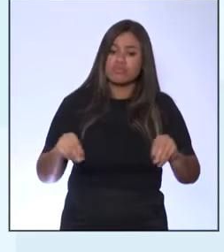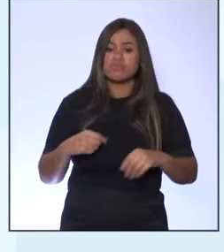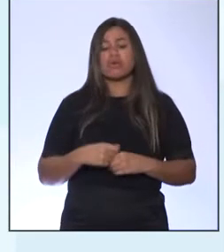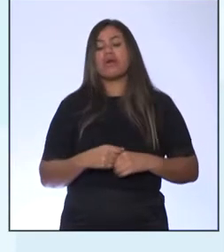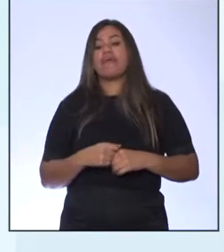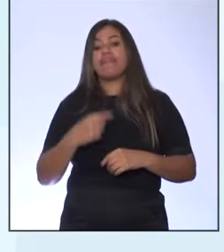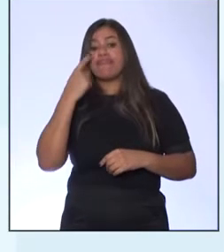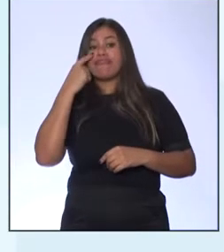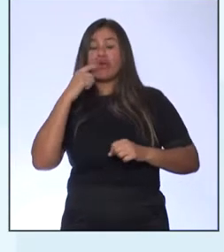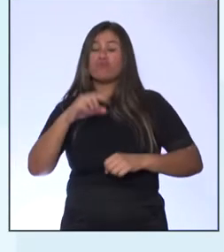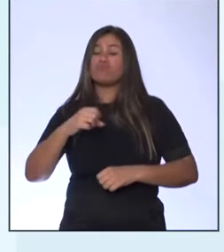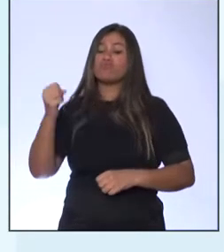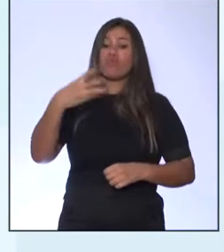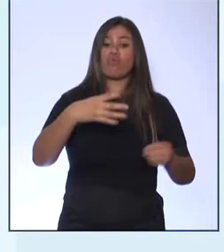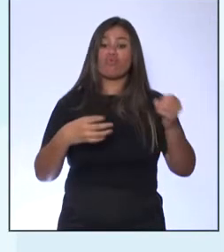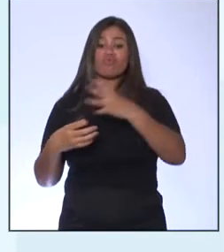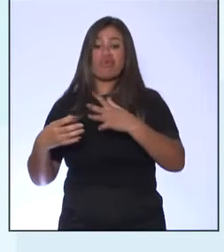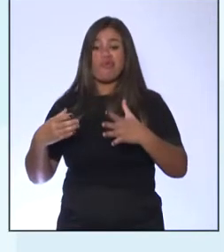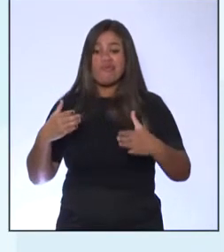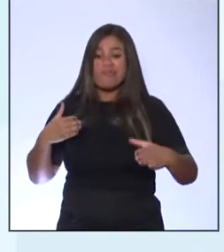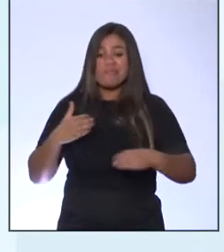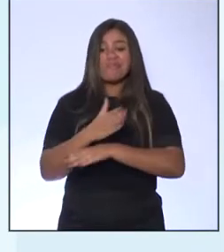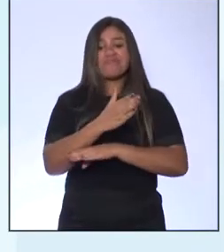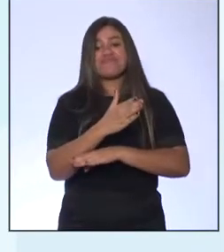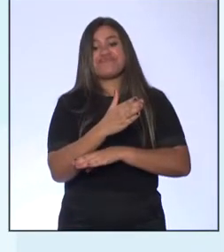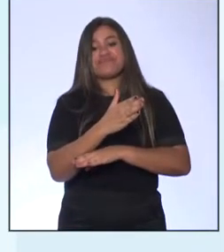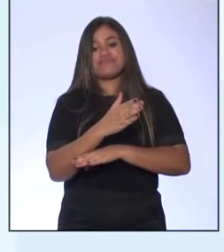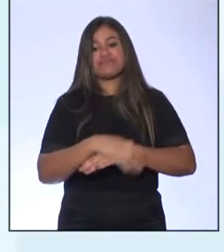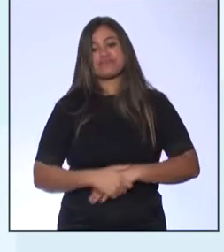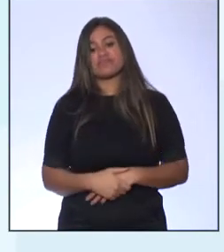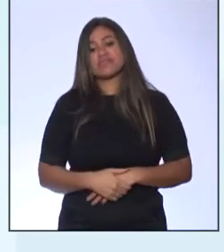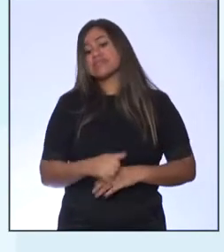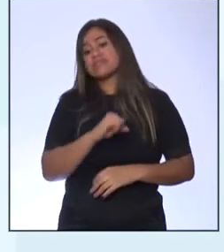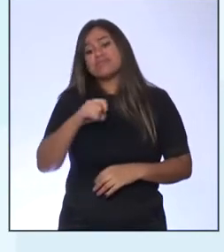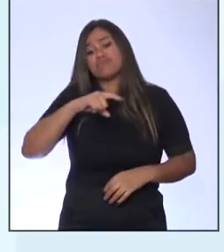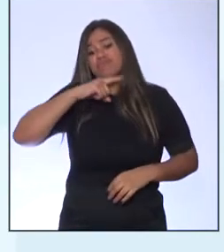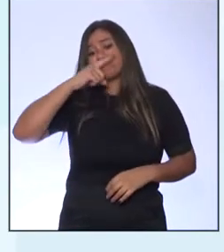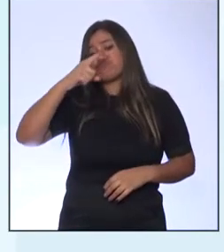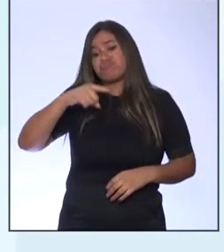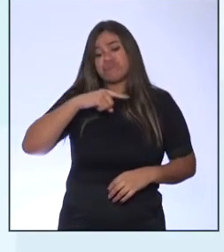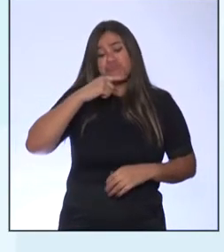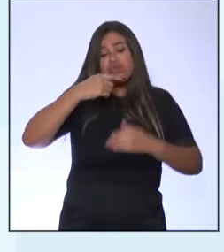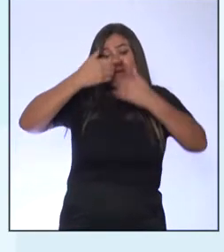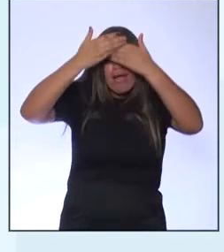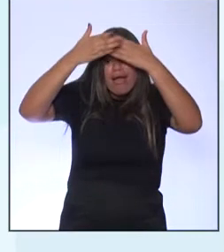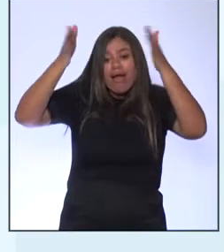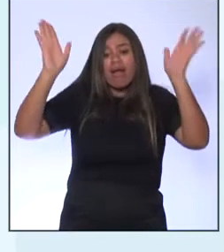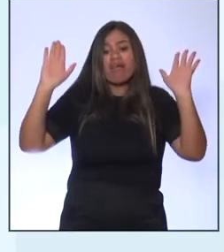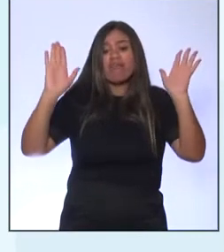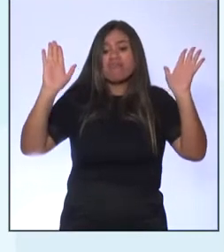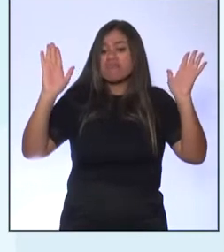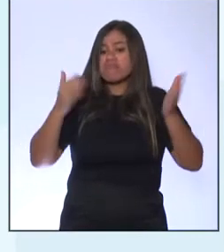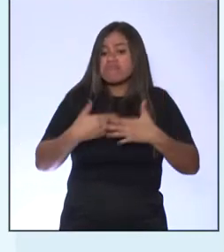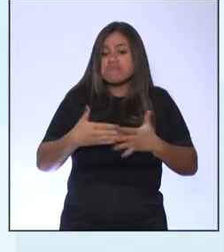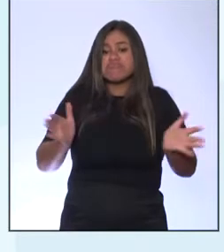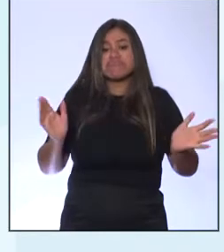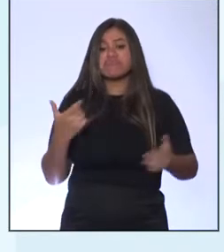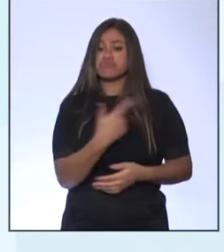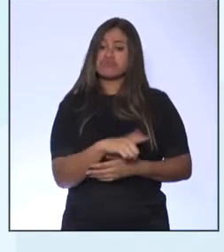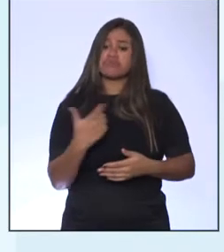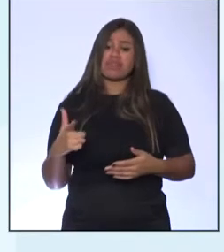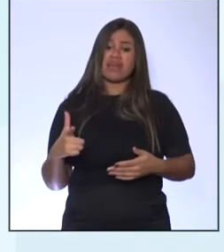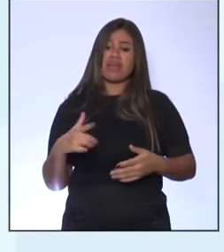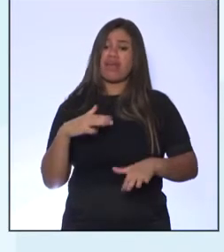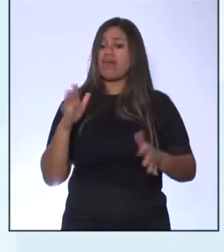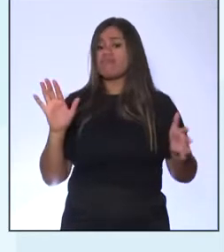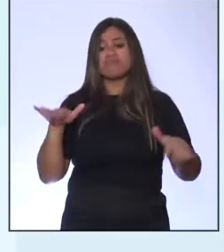novo. Quem não tiver capacidade de estar aberto às coisas novas, dificilmente vai